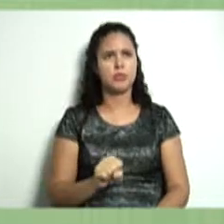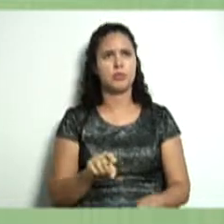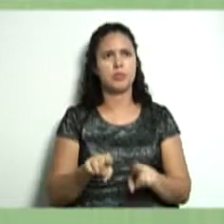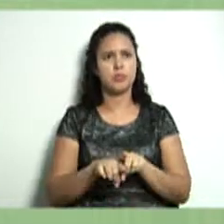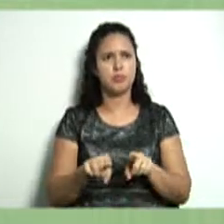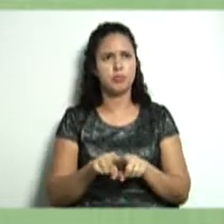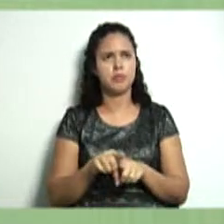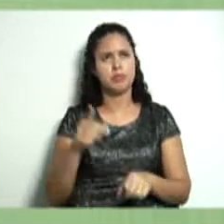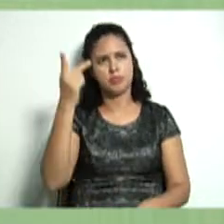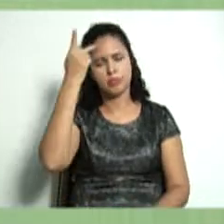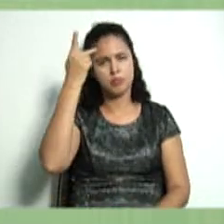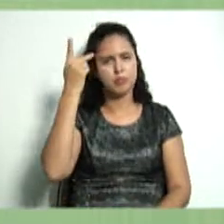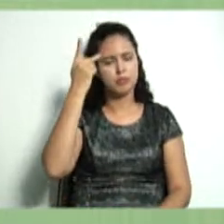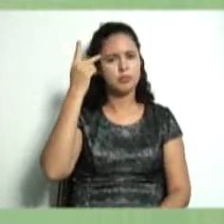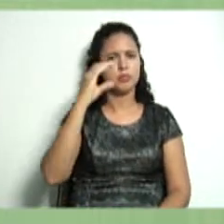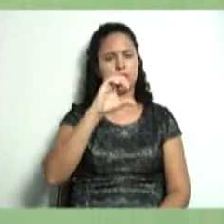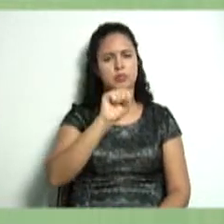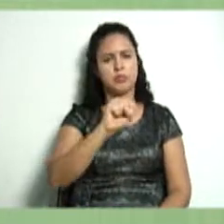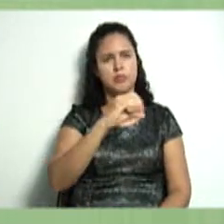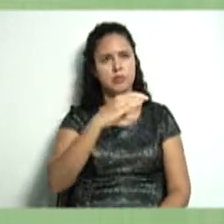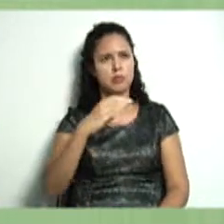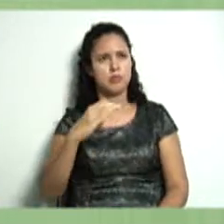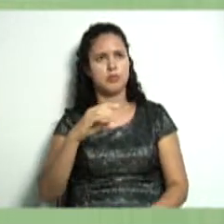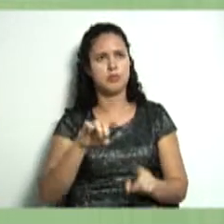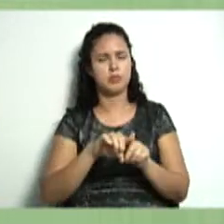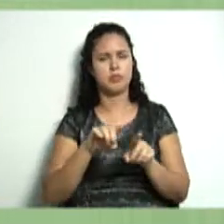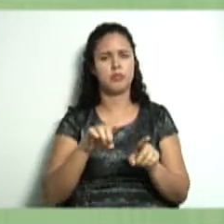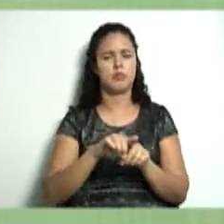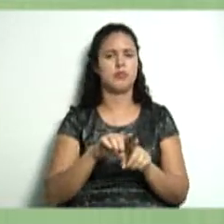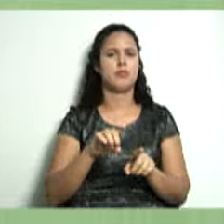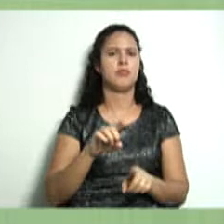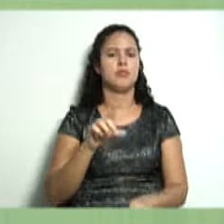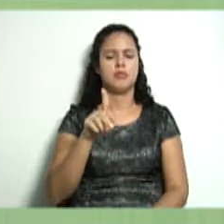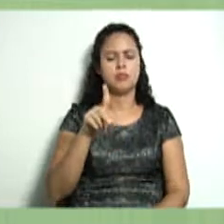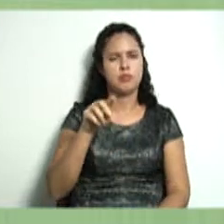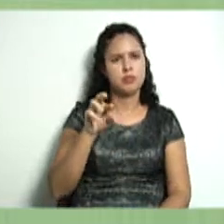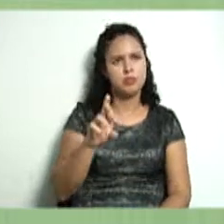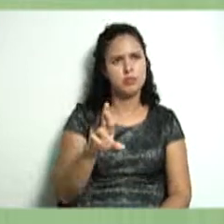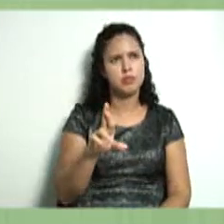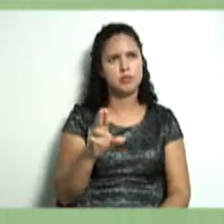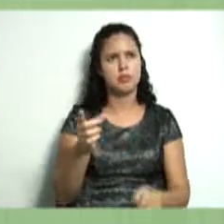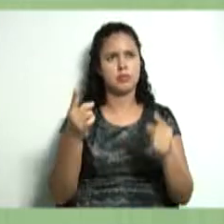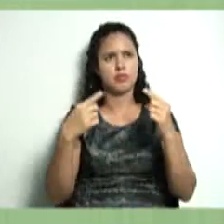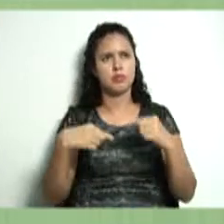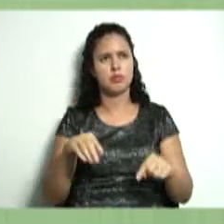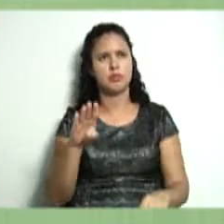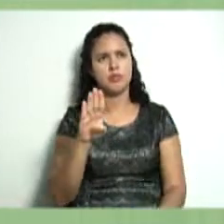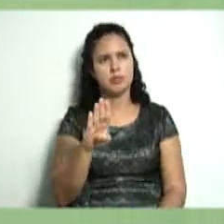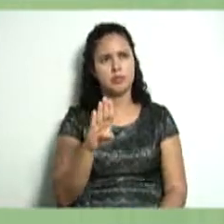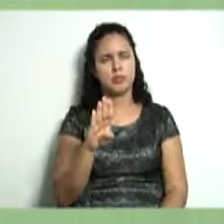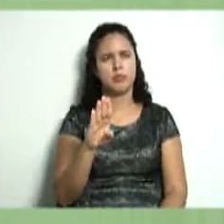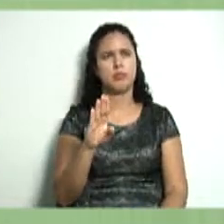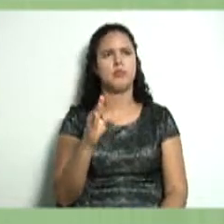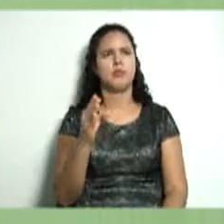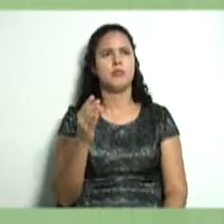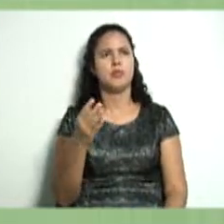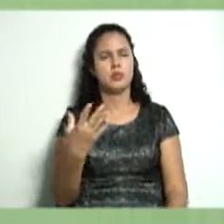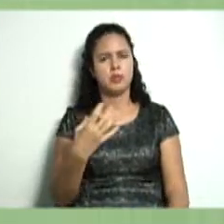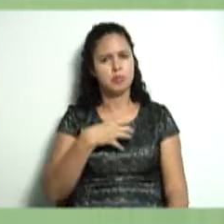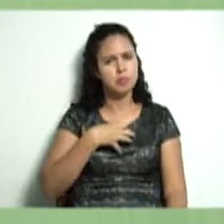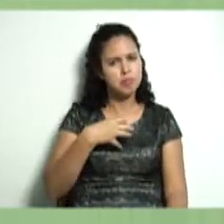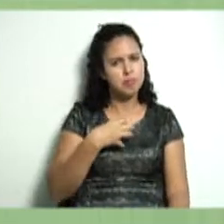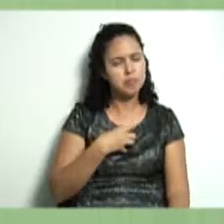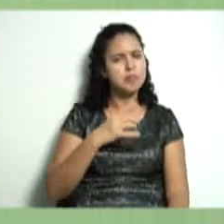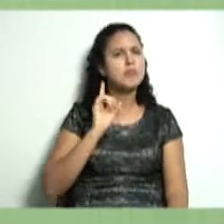Grande do Sul, São Paulo, Minas Gerais e Bahia. Na alternativa C, São Paulo, Rio de Janeiro, Espírito Santo e Bahia.